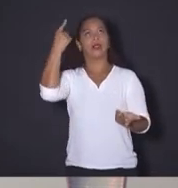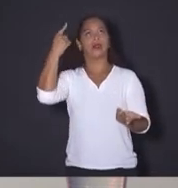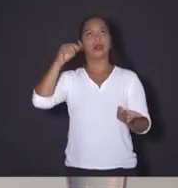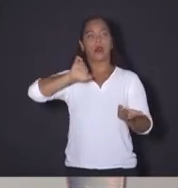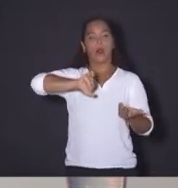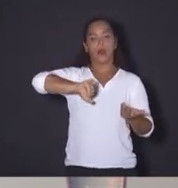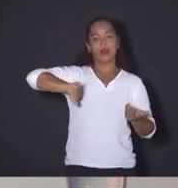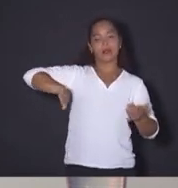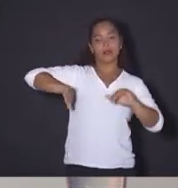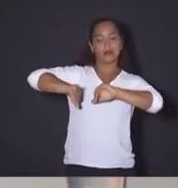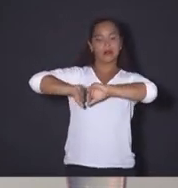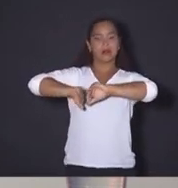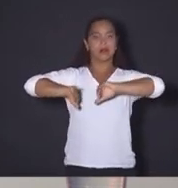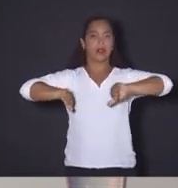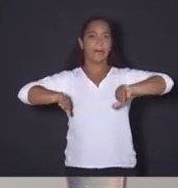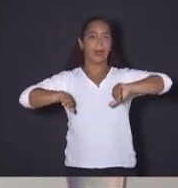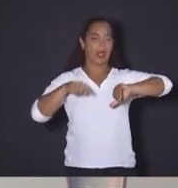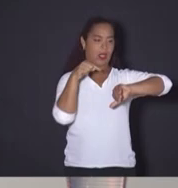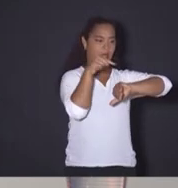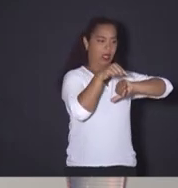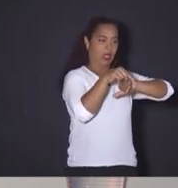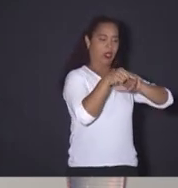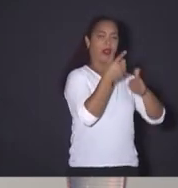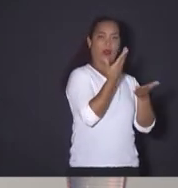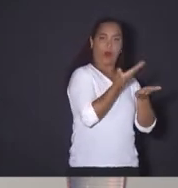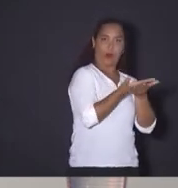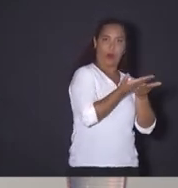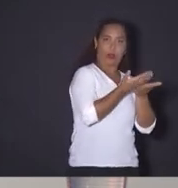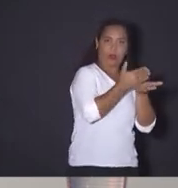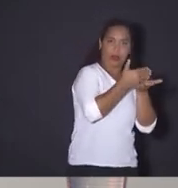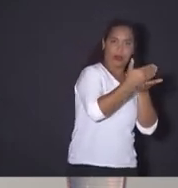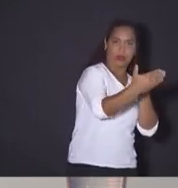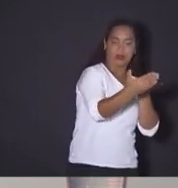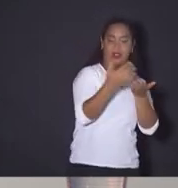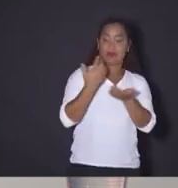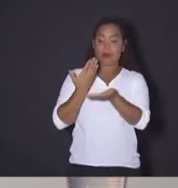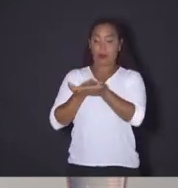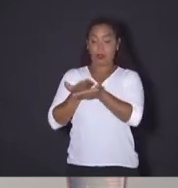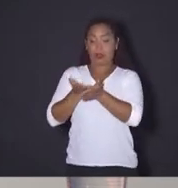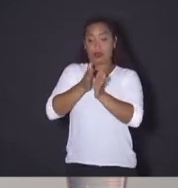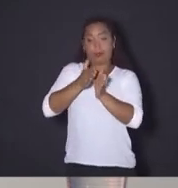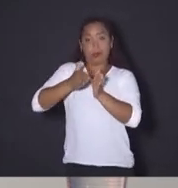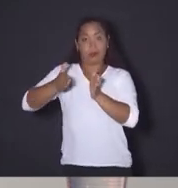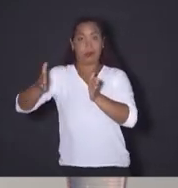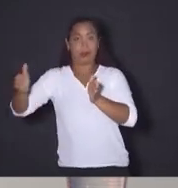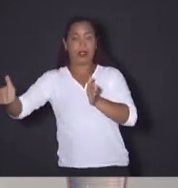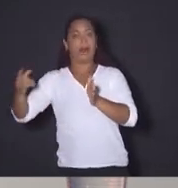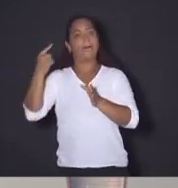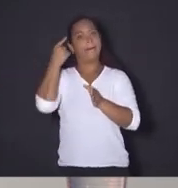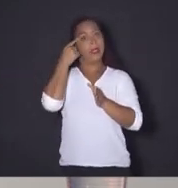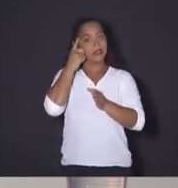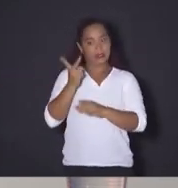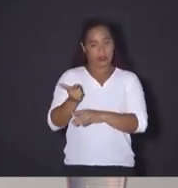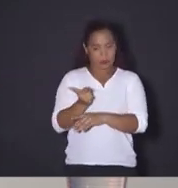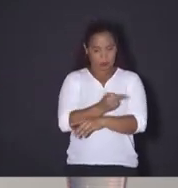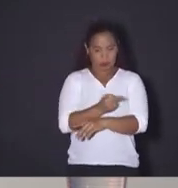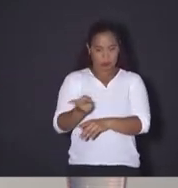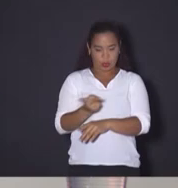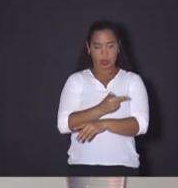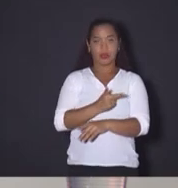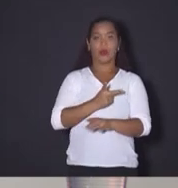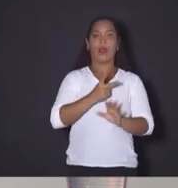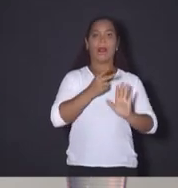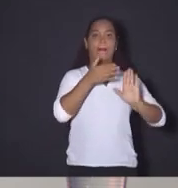seja não dá pra separar a formação inicial de formação continuada é preciso pensá las a partir de um